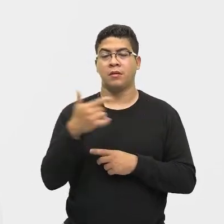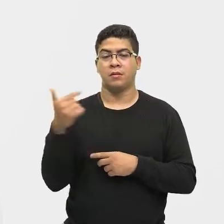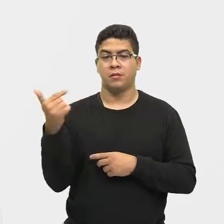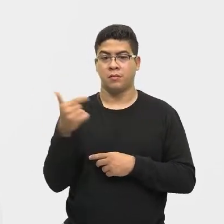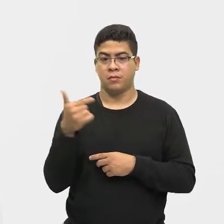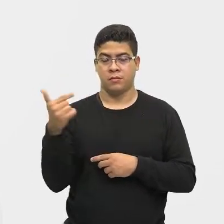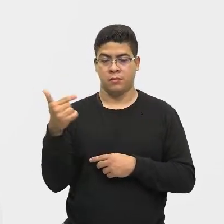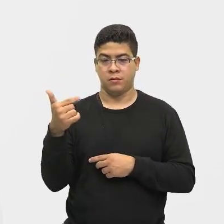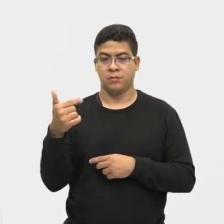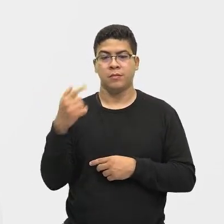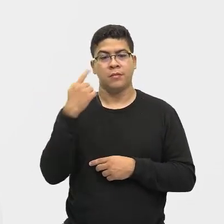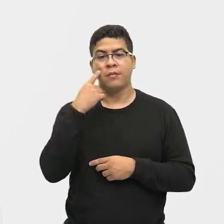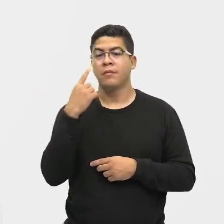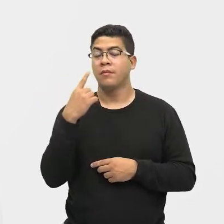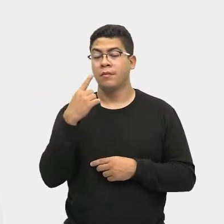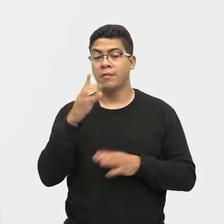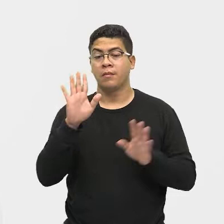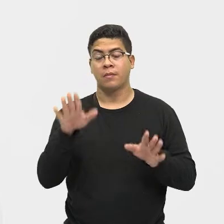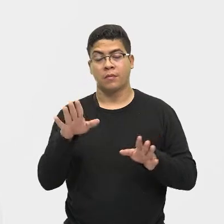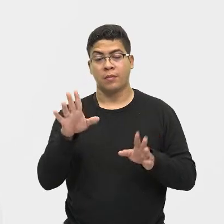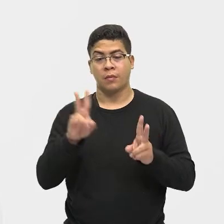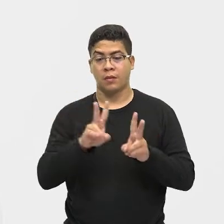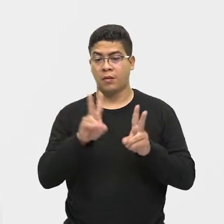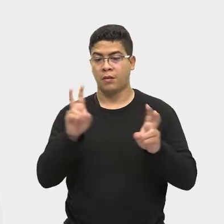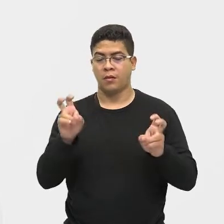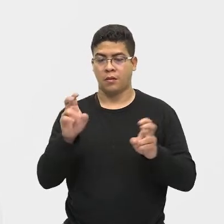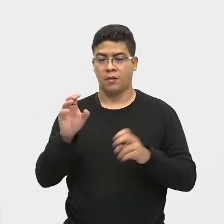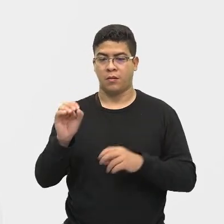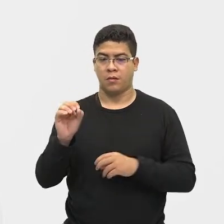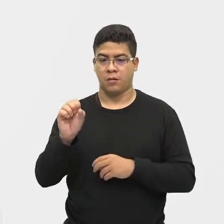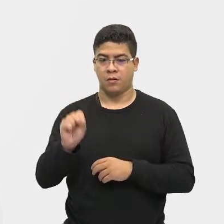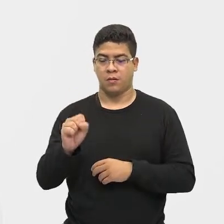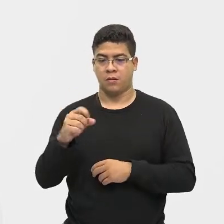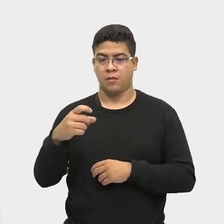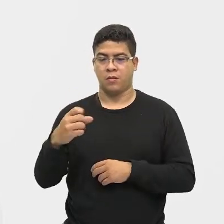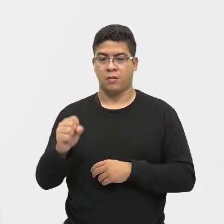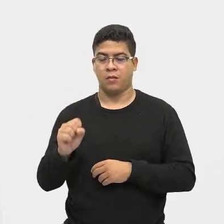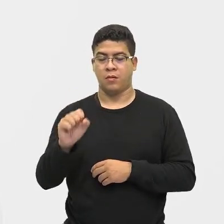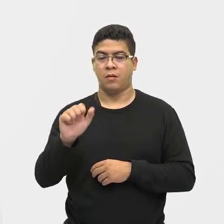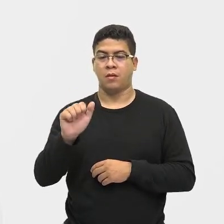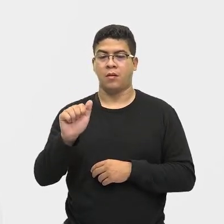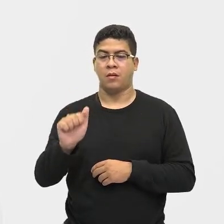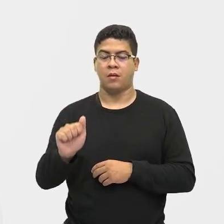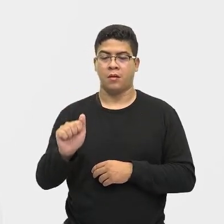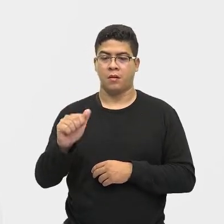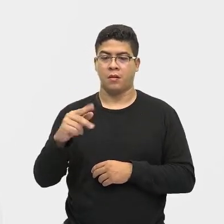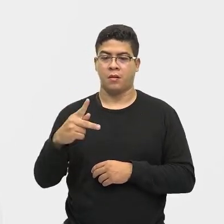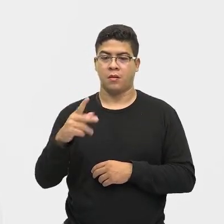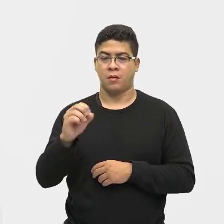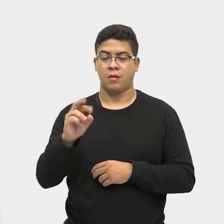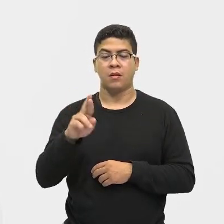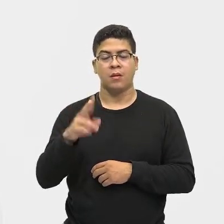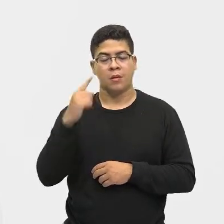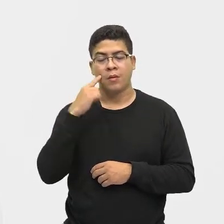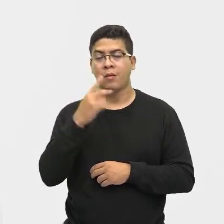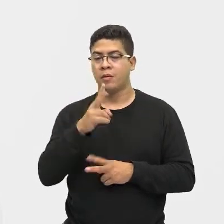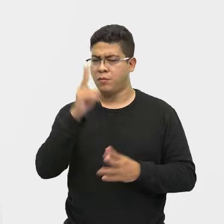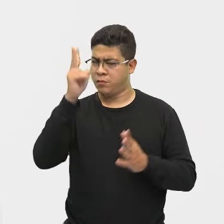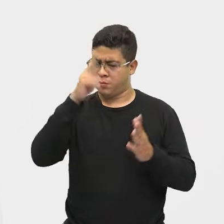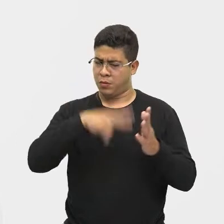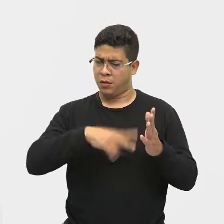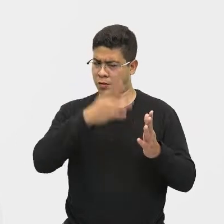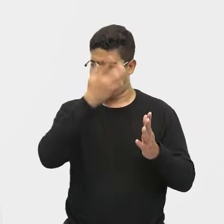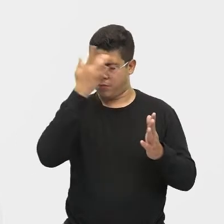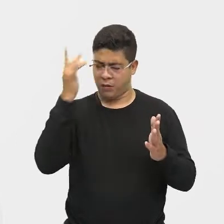seus poemas mais famosos, Os Sapos, tenha provocado grande alvoroço ao ser lido durante